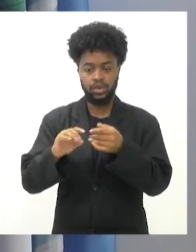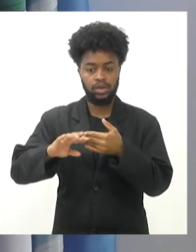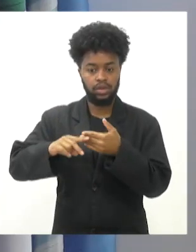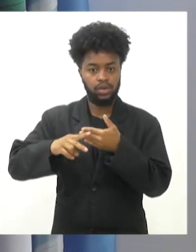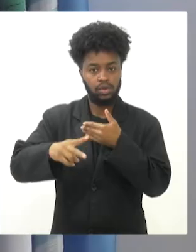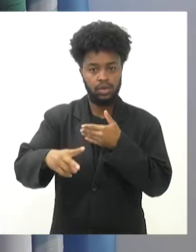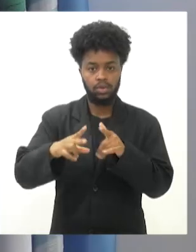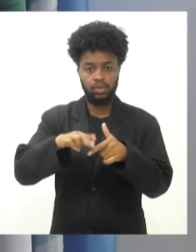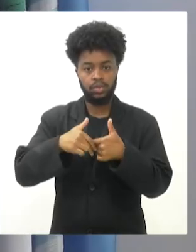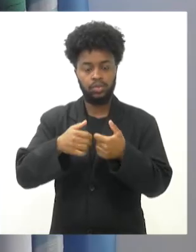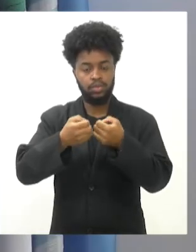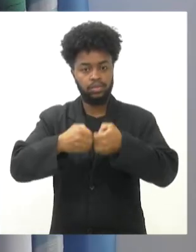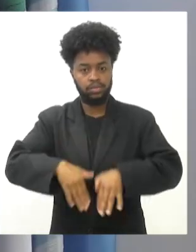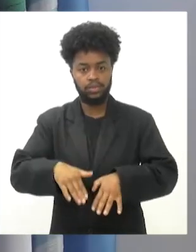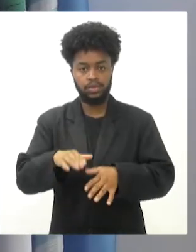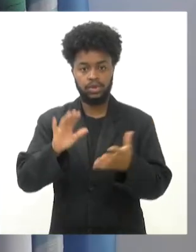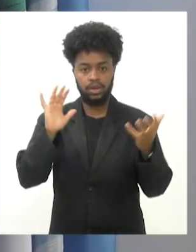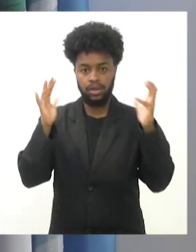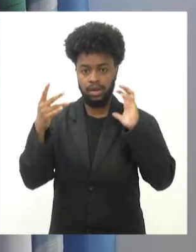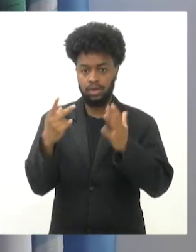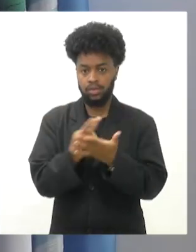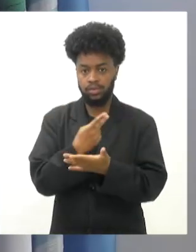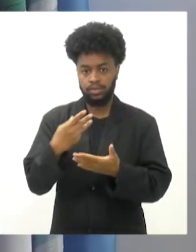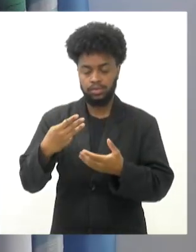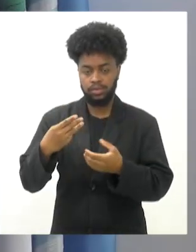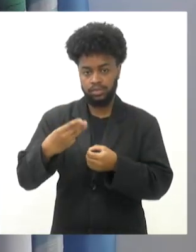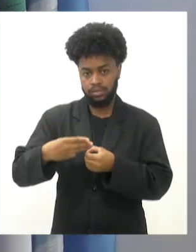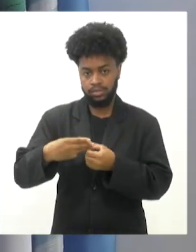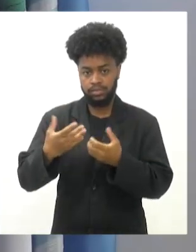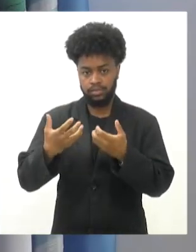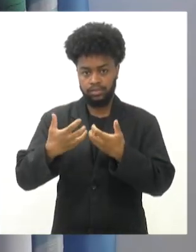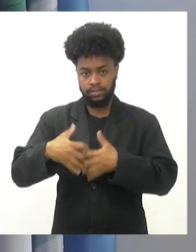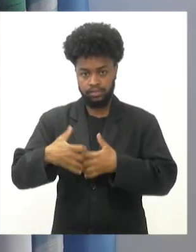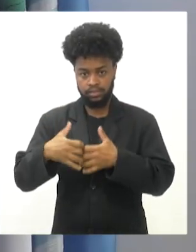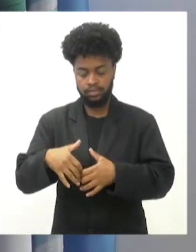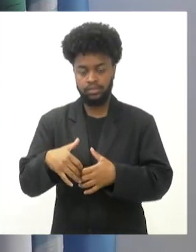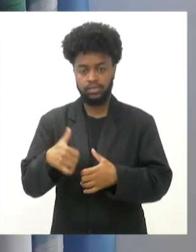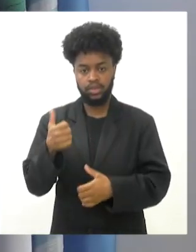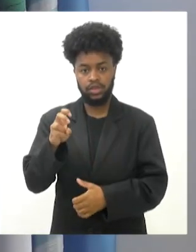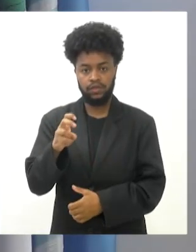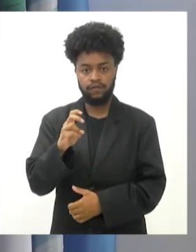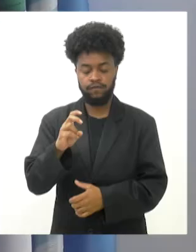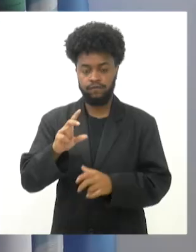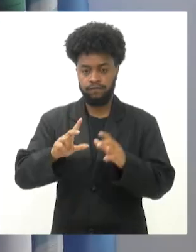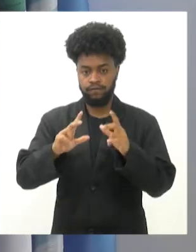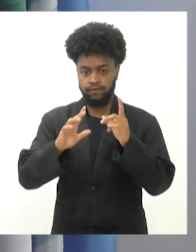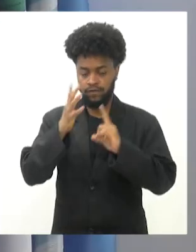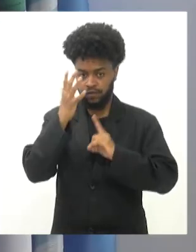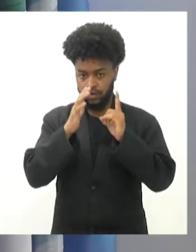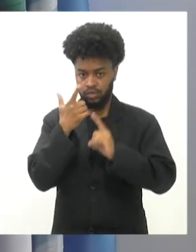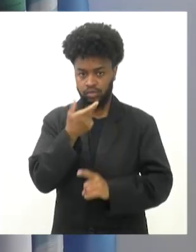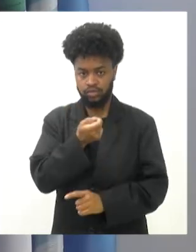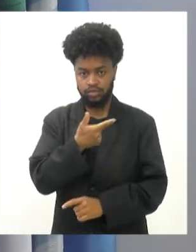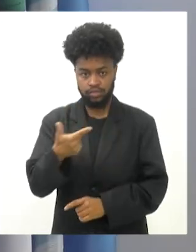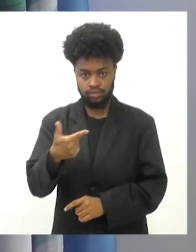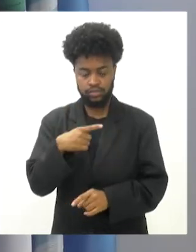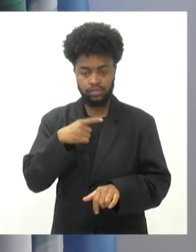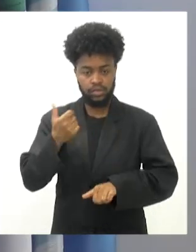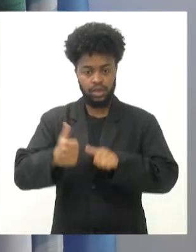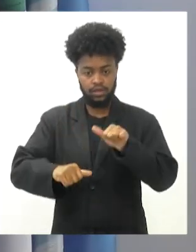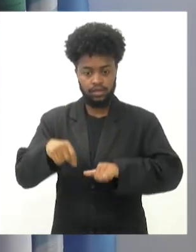tragédia climática ocorrida no município de Petrópolis, em 15 de fevereiro de 22. A análise dos